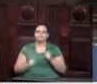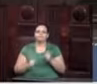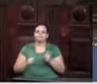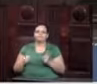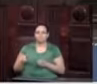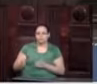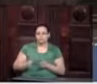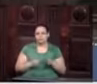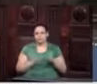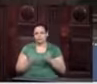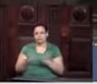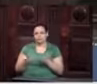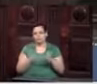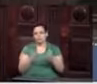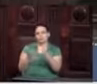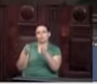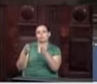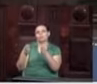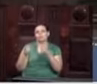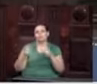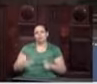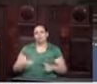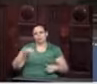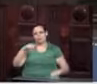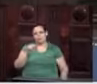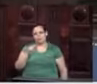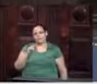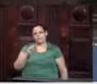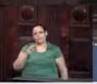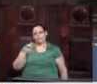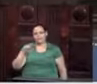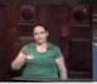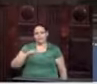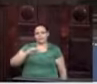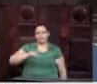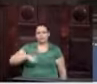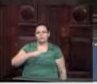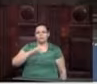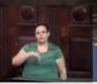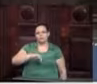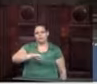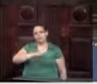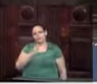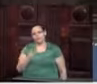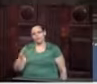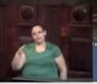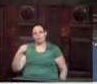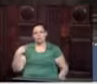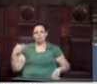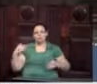um caminho através do Complexo da Maré até chegar ao batalhão.